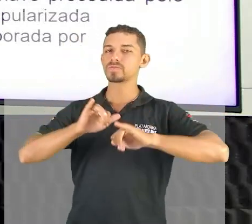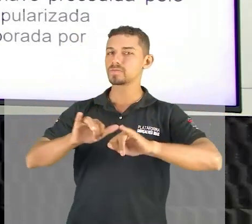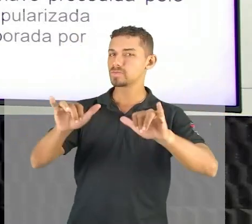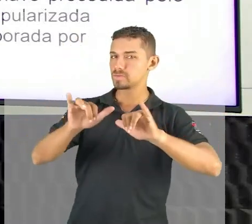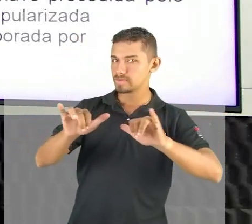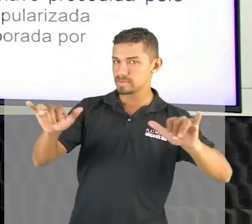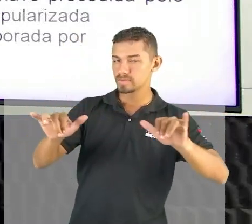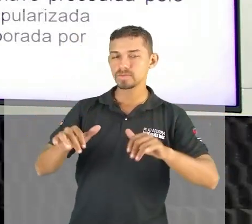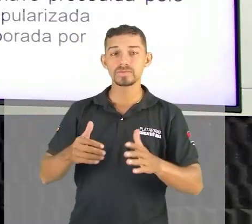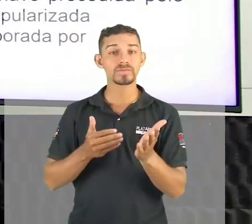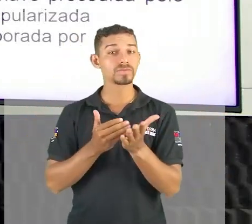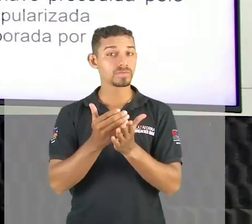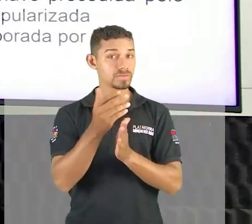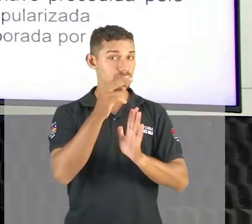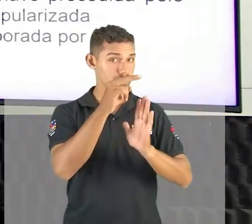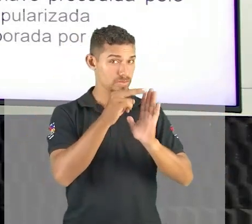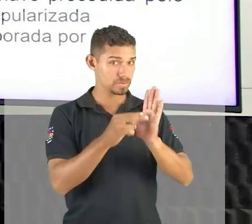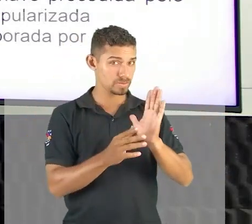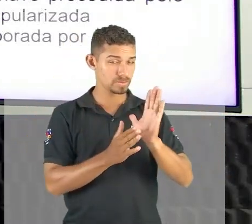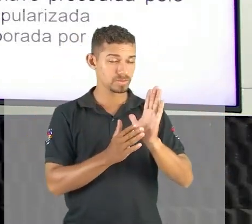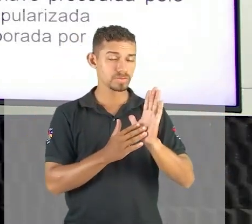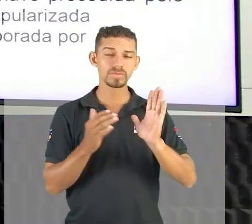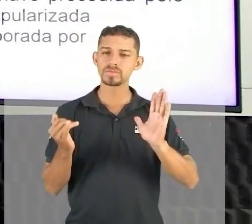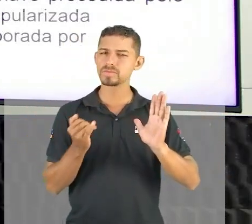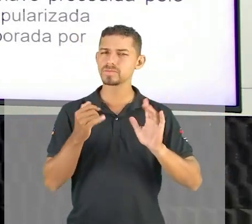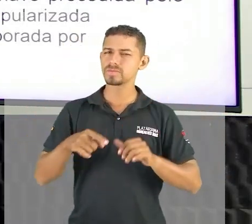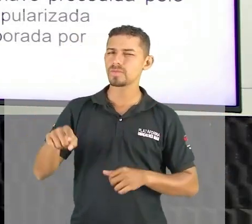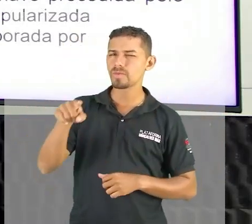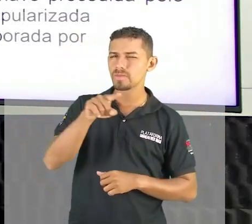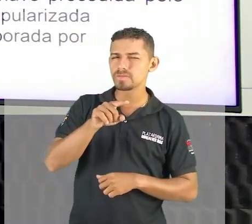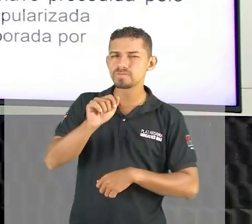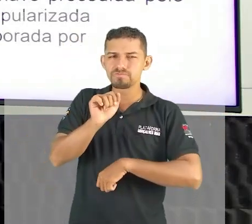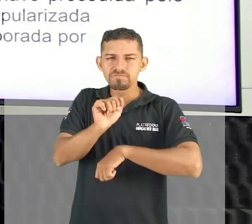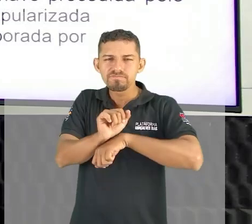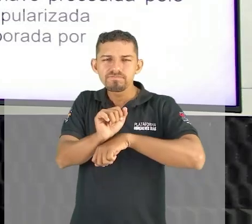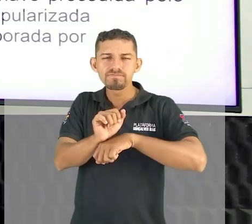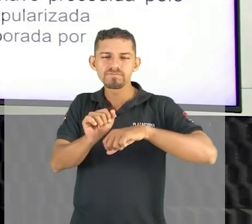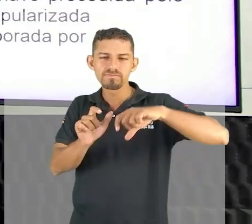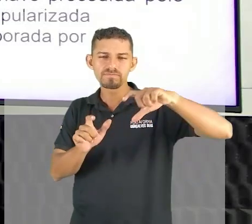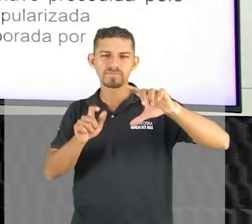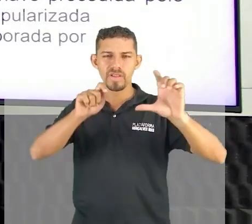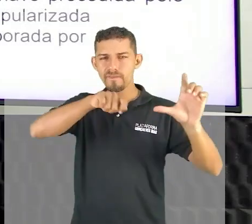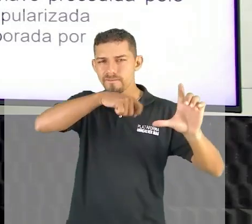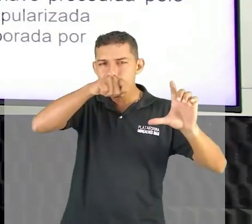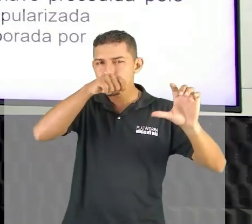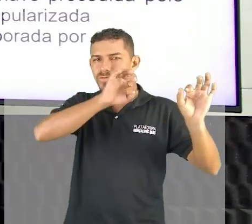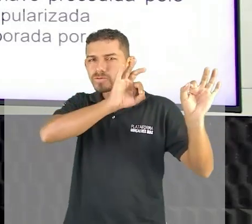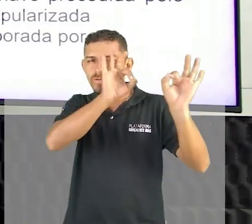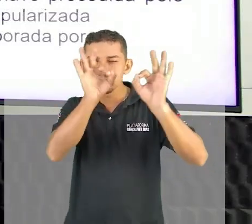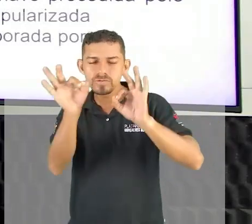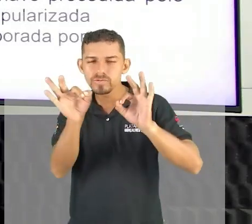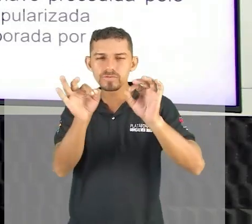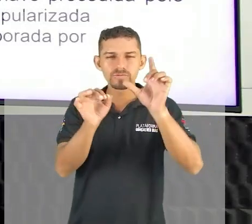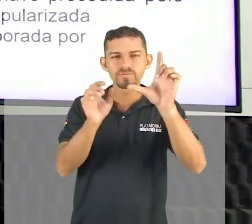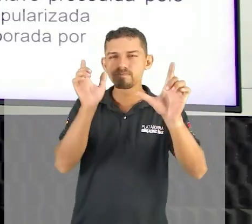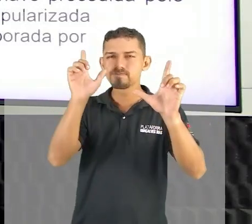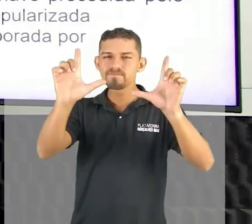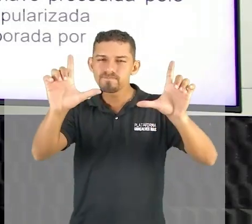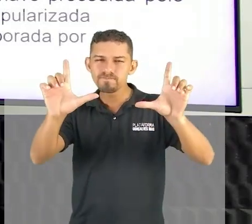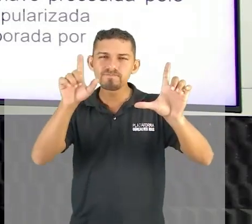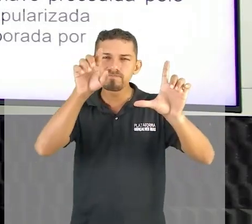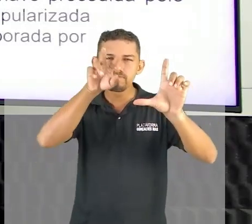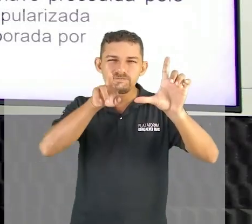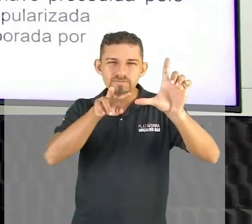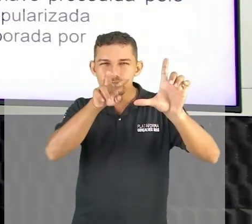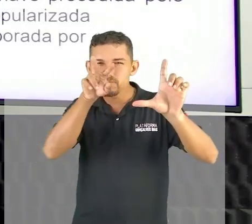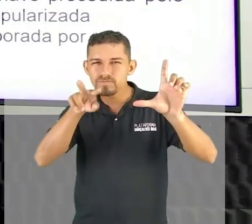vai fazer a leitura do texto é importante que a gente eh que vocês pausem o texto o vídeo para poder fazer a correção e depois vir paraa